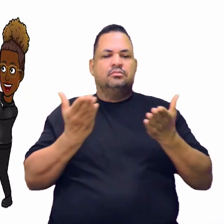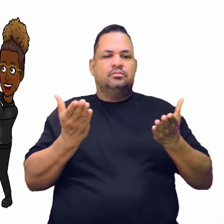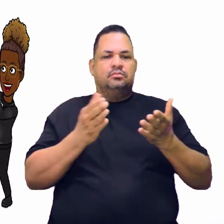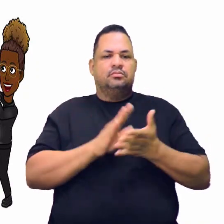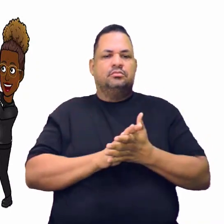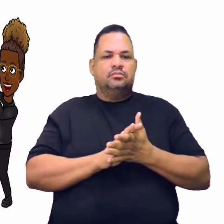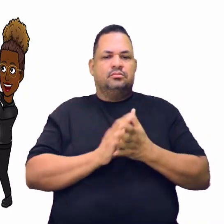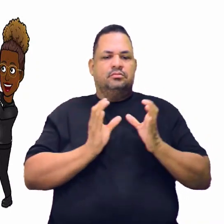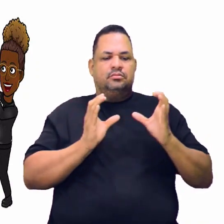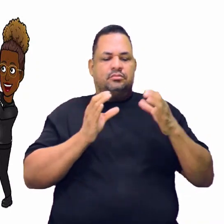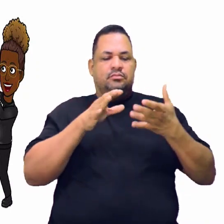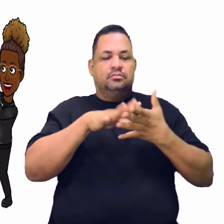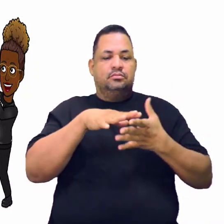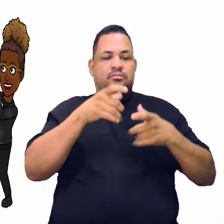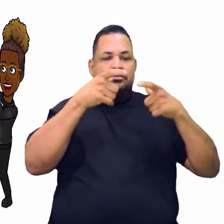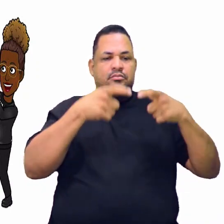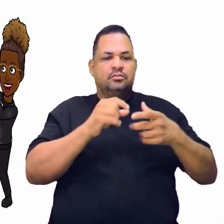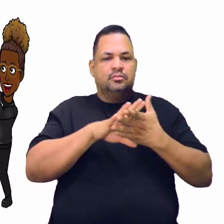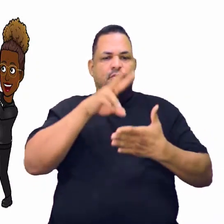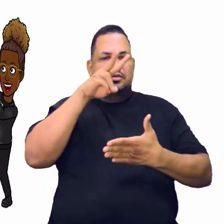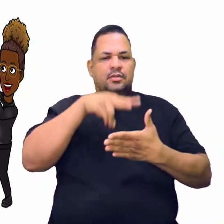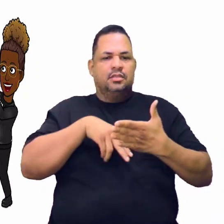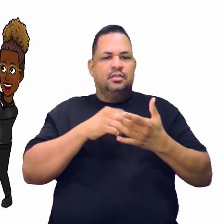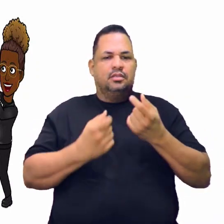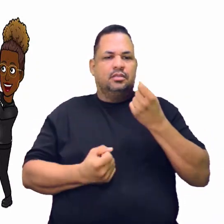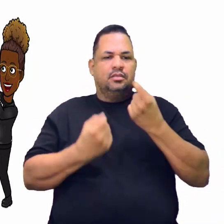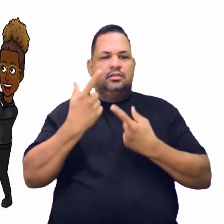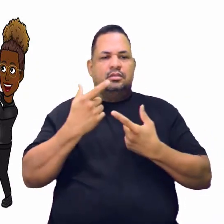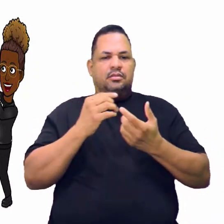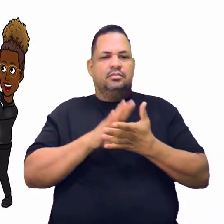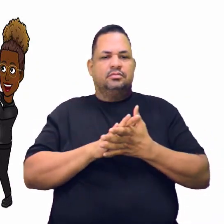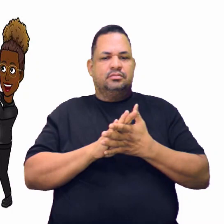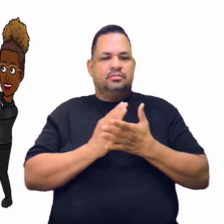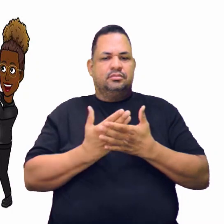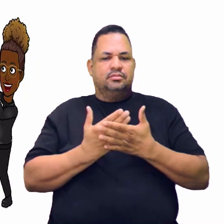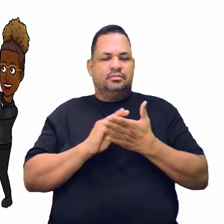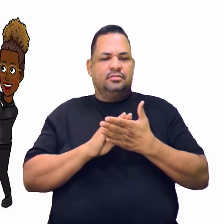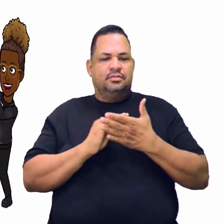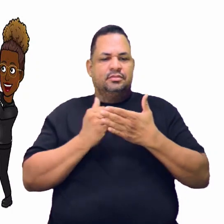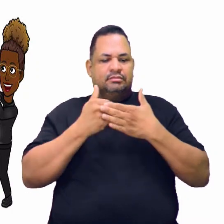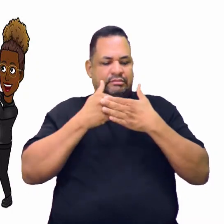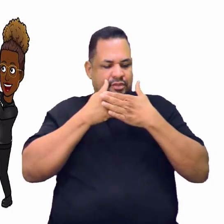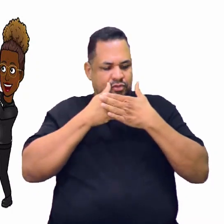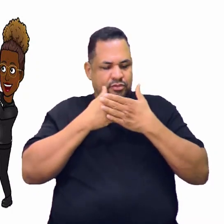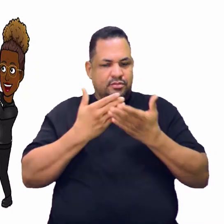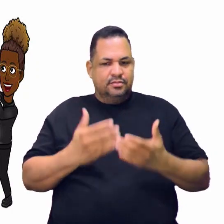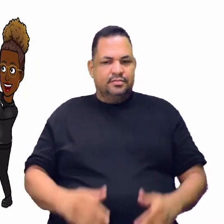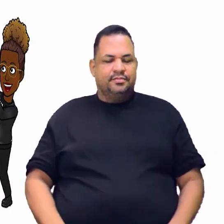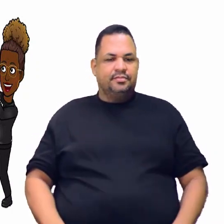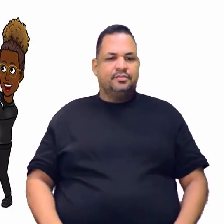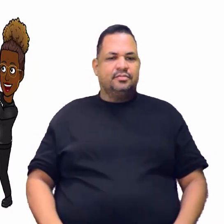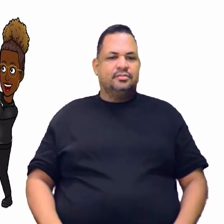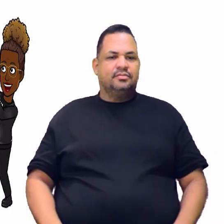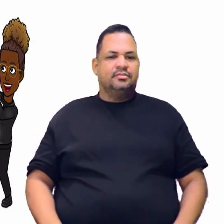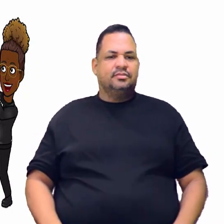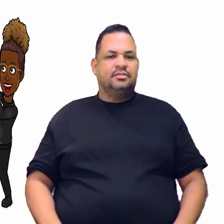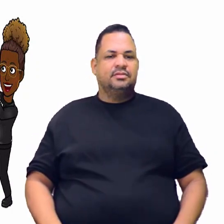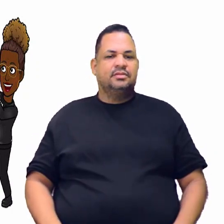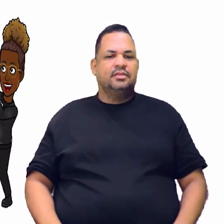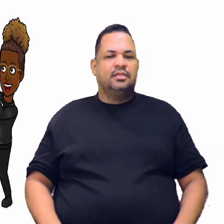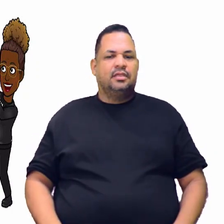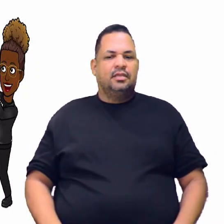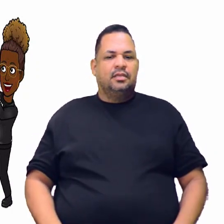leitura e de alguns alunos. Falaram que alguns alunos são tímidos. Ai, amadinho, olha só, na próxima vez você entra na foto,